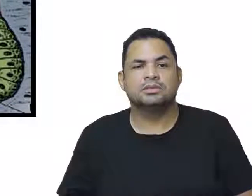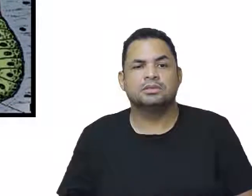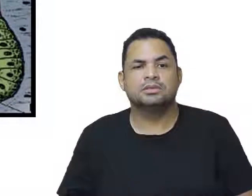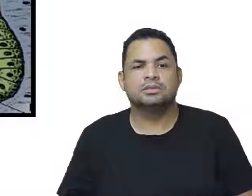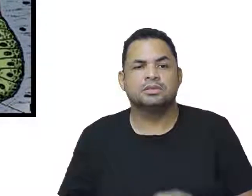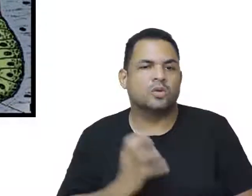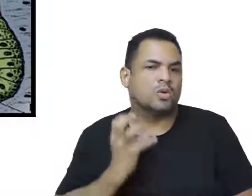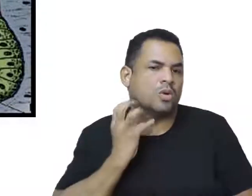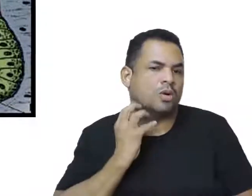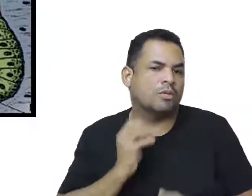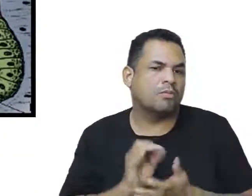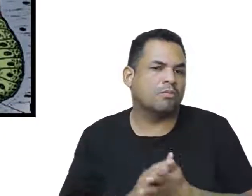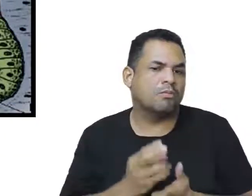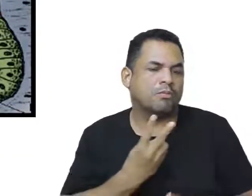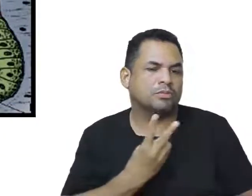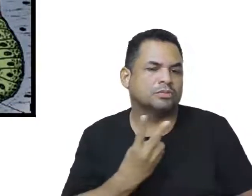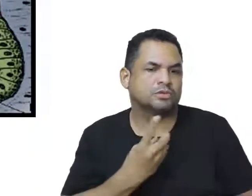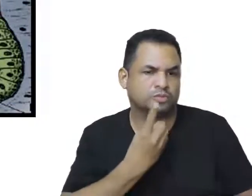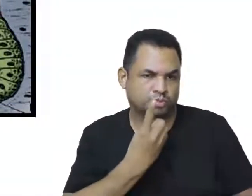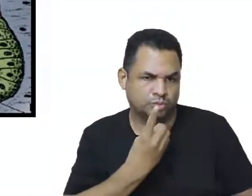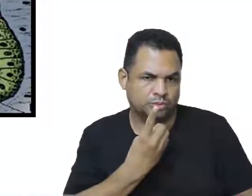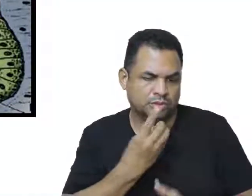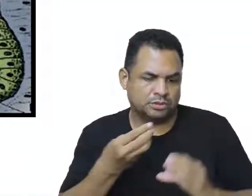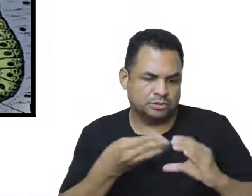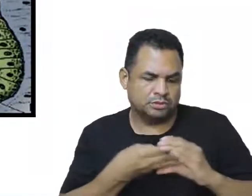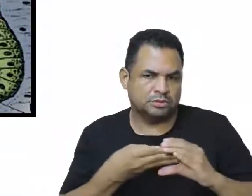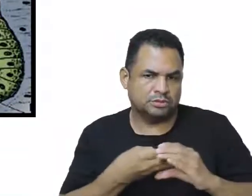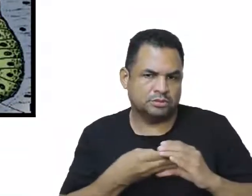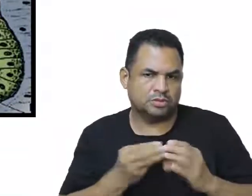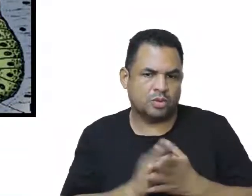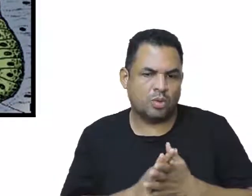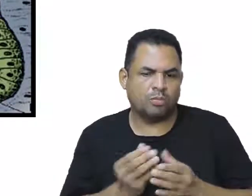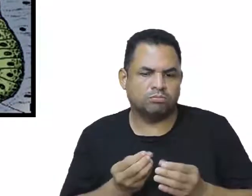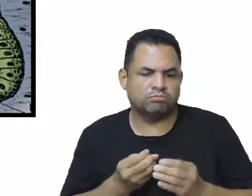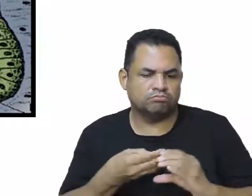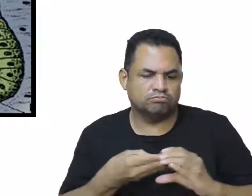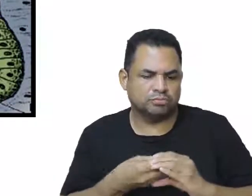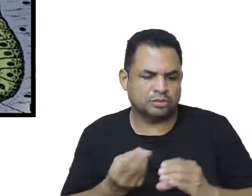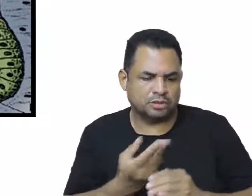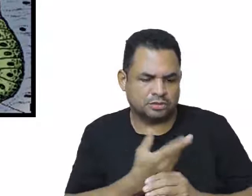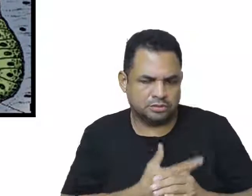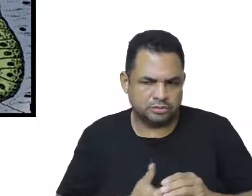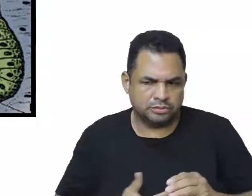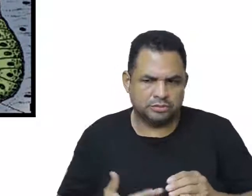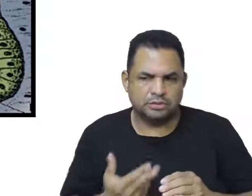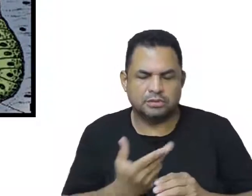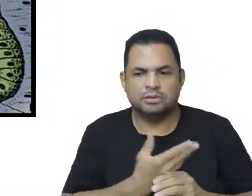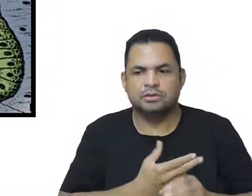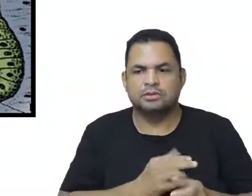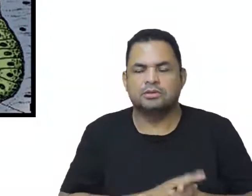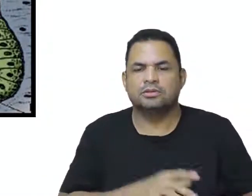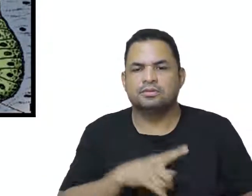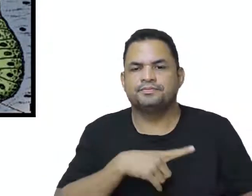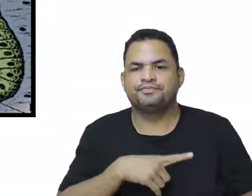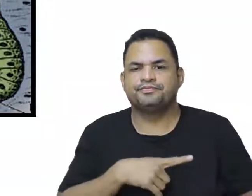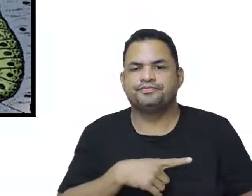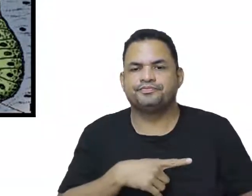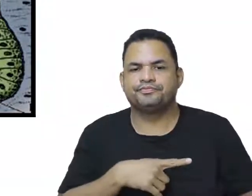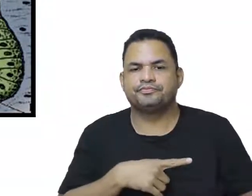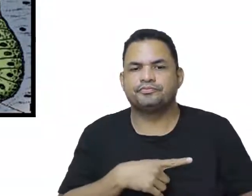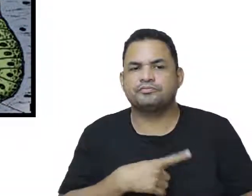As glândulas podem ser unicelulares ou multicelulares, né? Às vezes, uma determinada